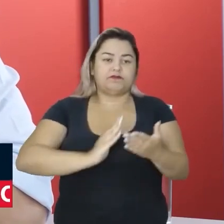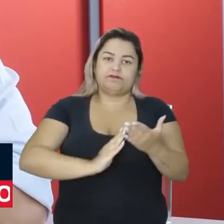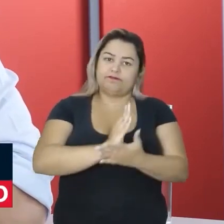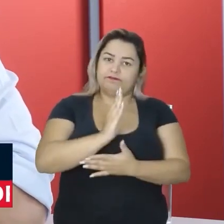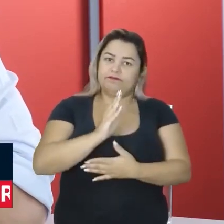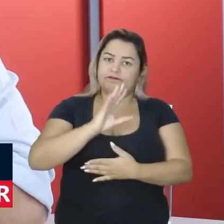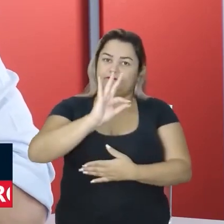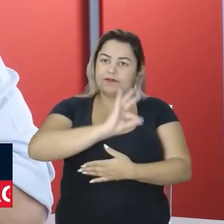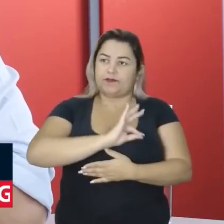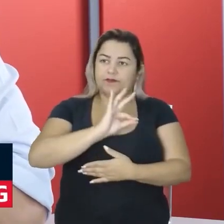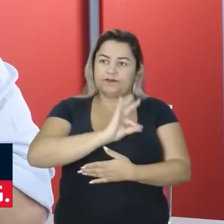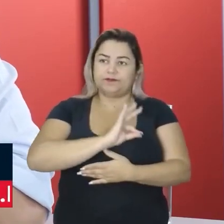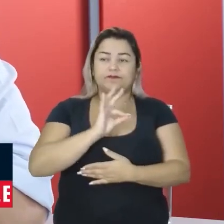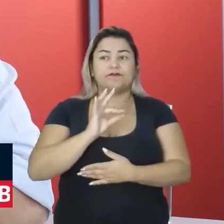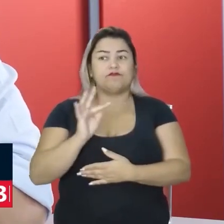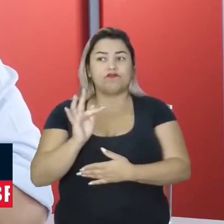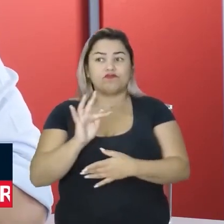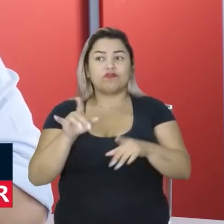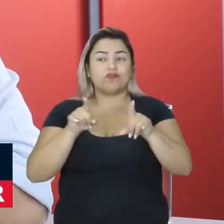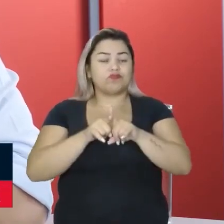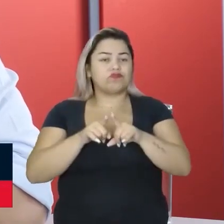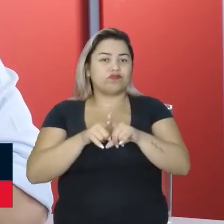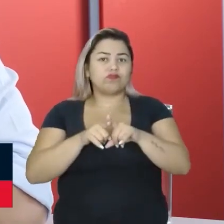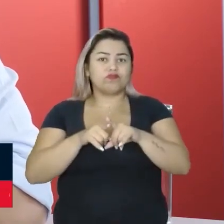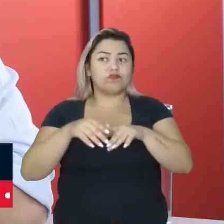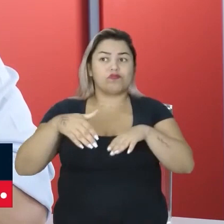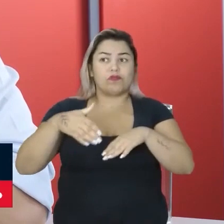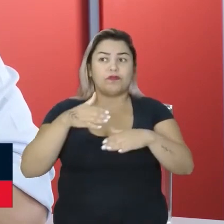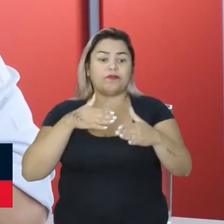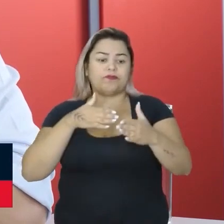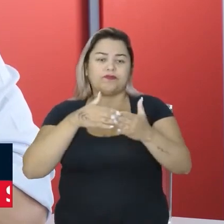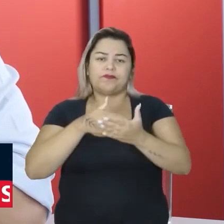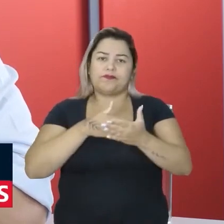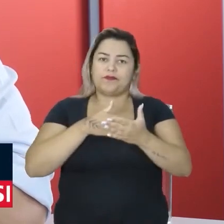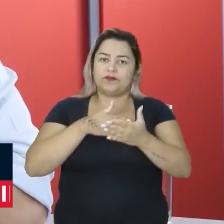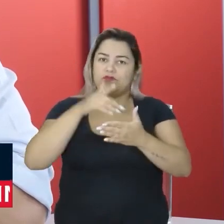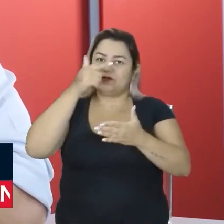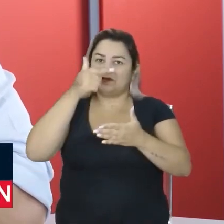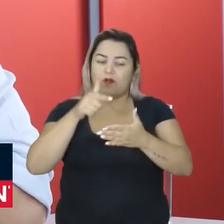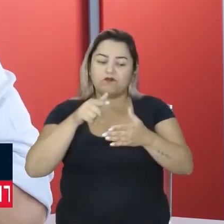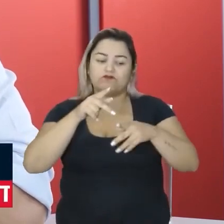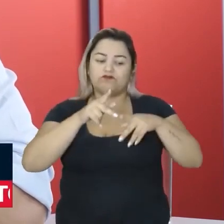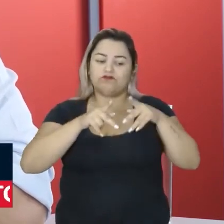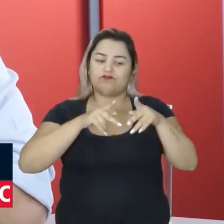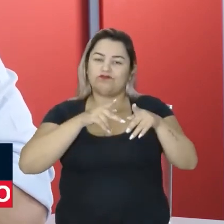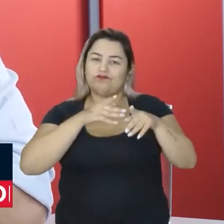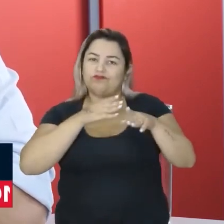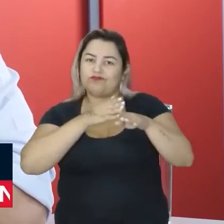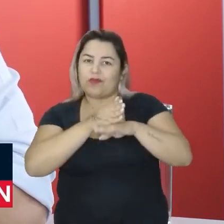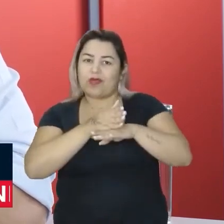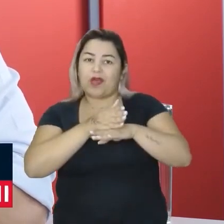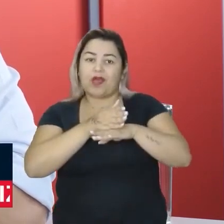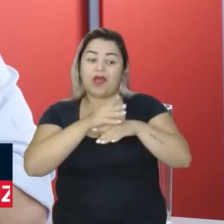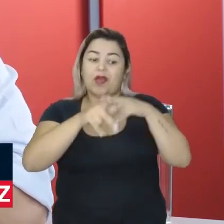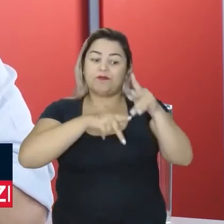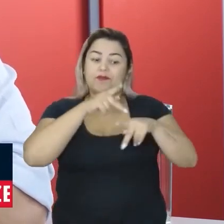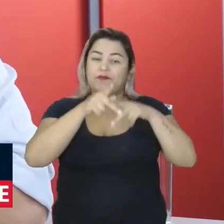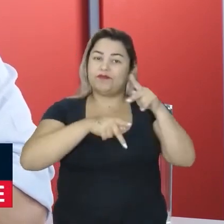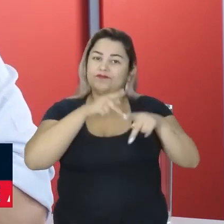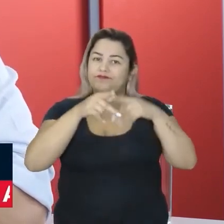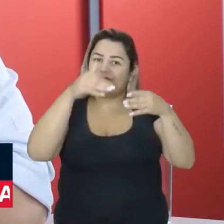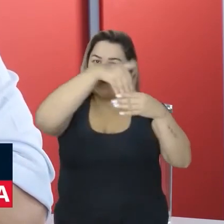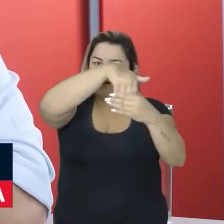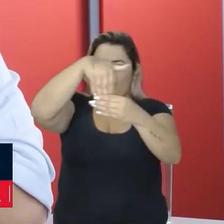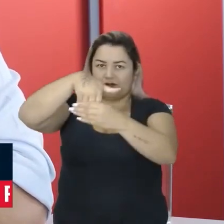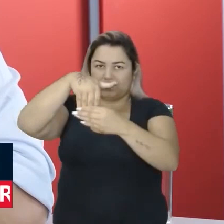Polícia Federal ah naquelas barricadas no processo de tentativa de impedir a população de voltar por isso que